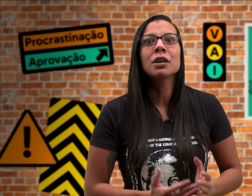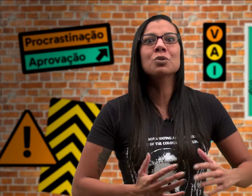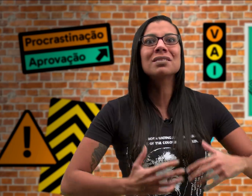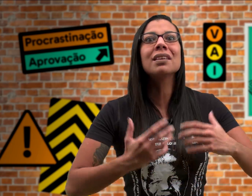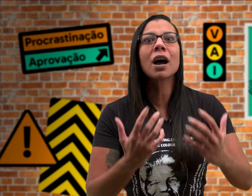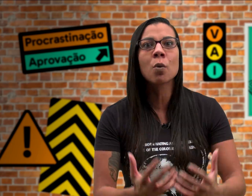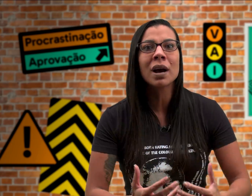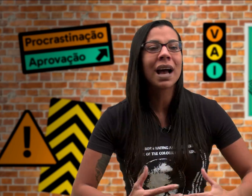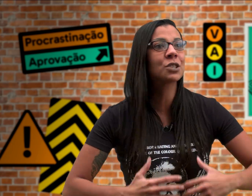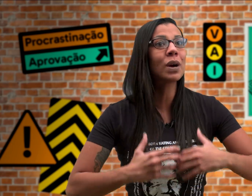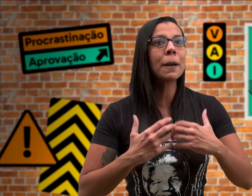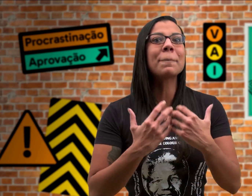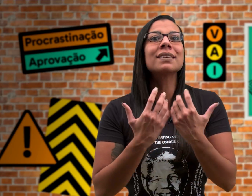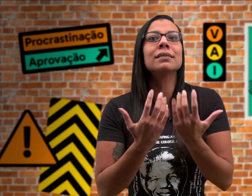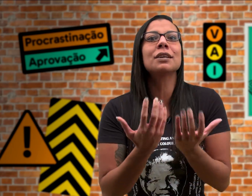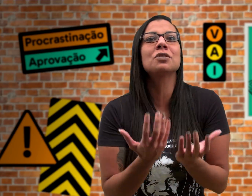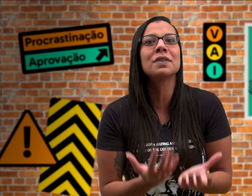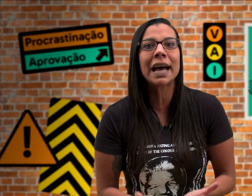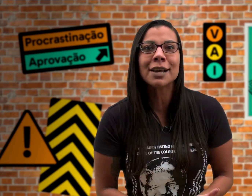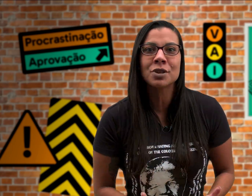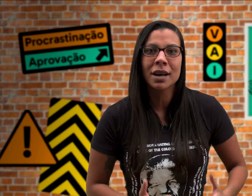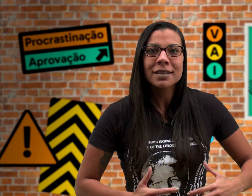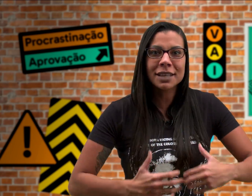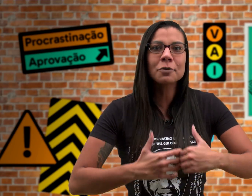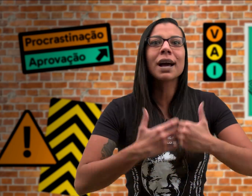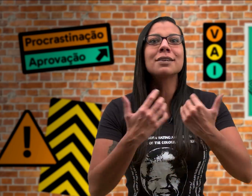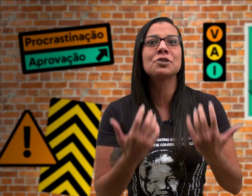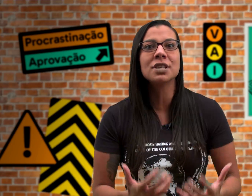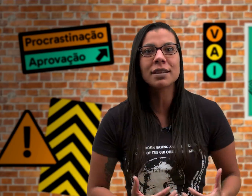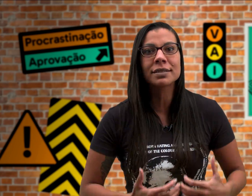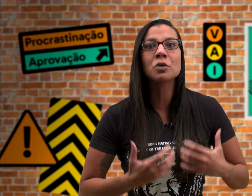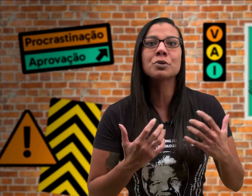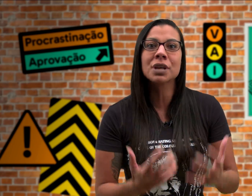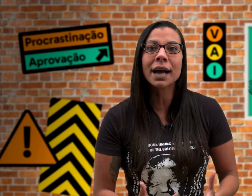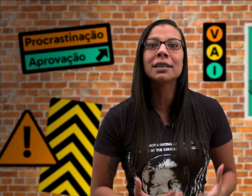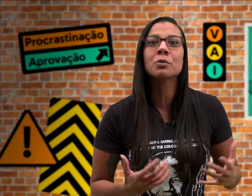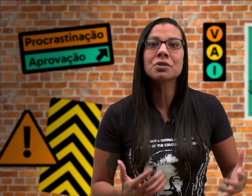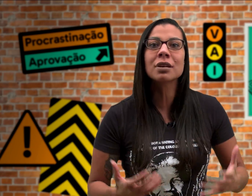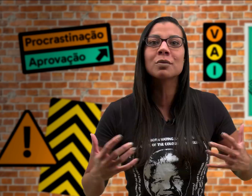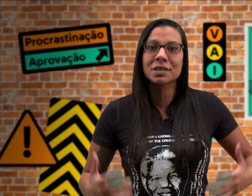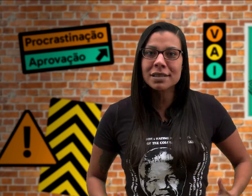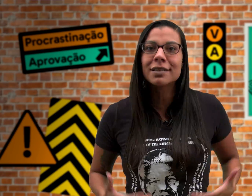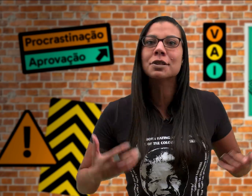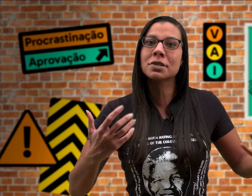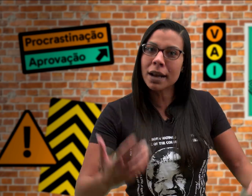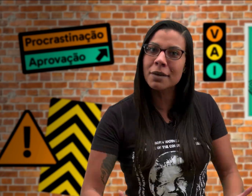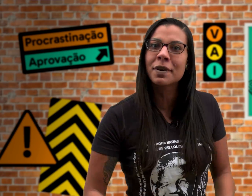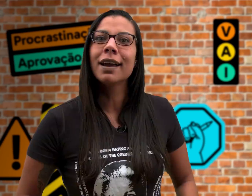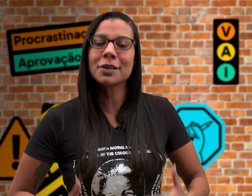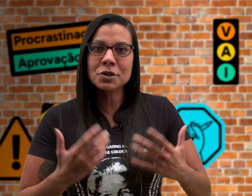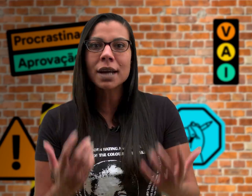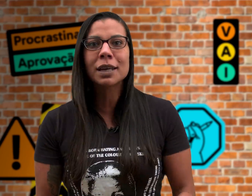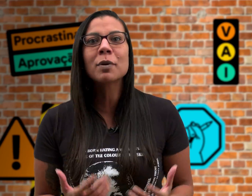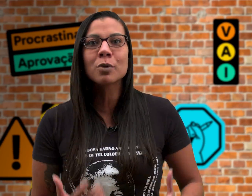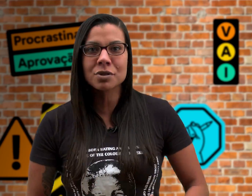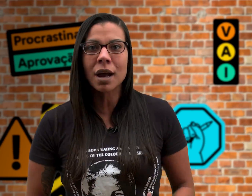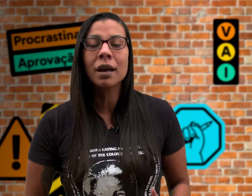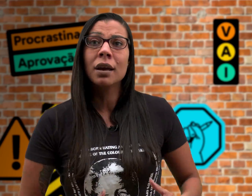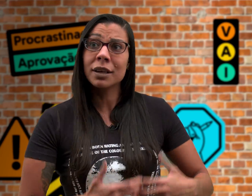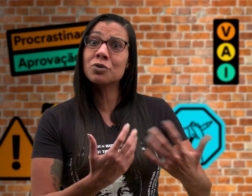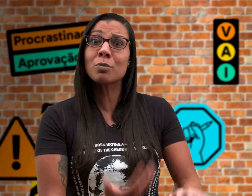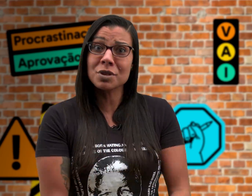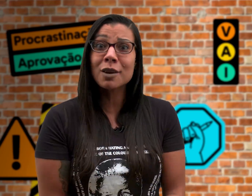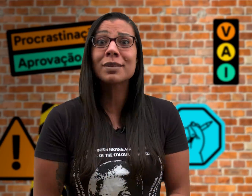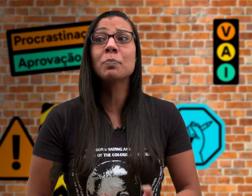espaço social, a sua representatividade sendo garantida e sendo buscada e mostrando, sim, a gente está livre, a gente está aqui para